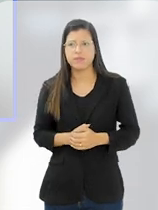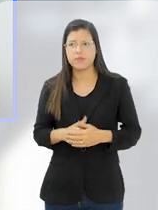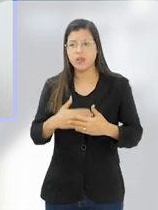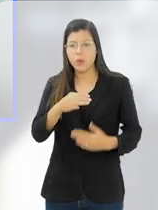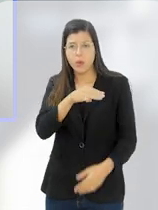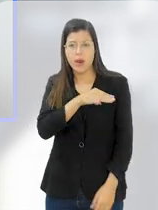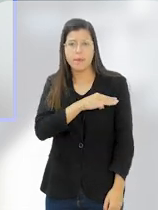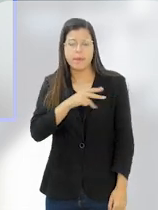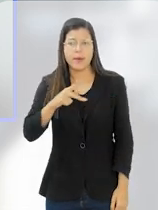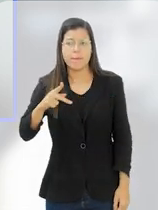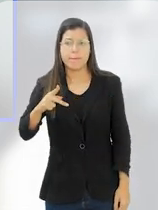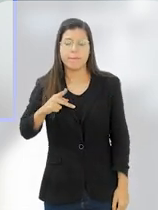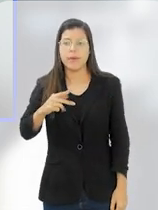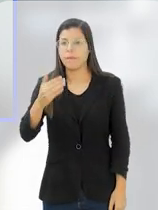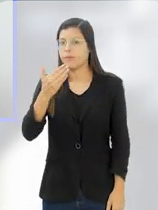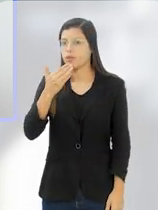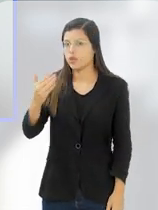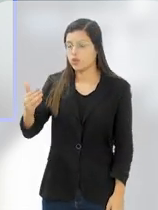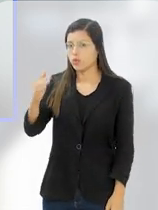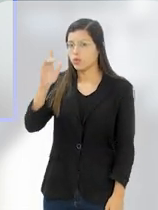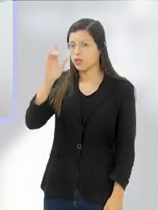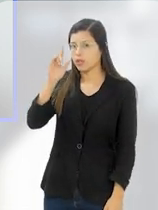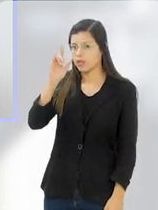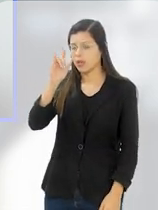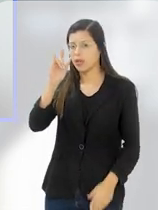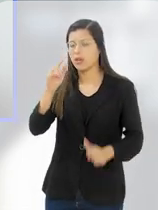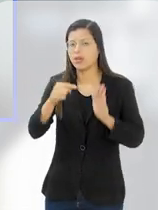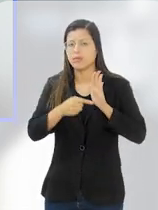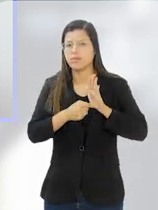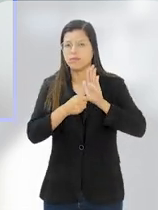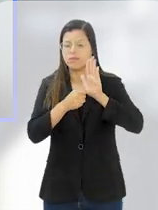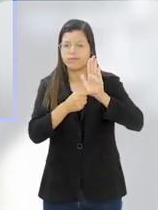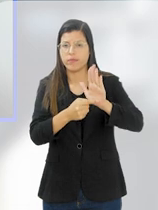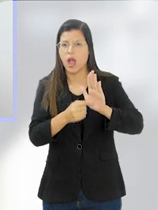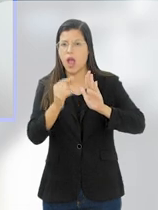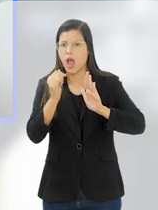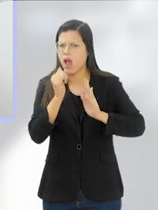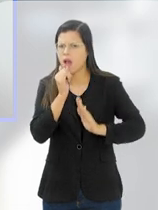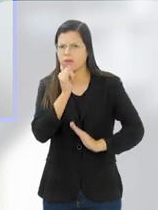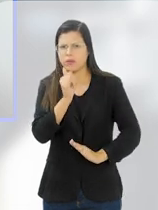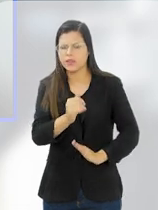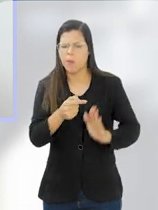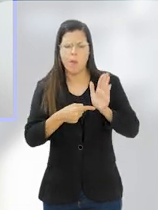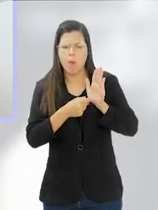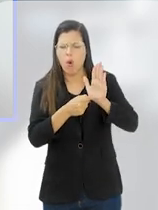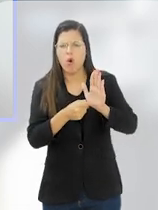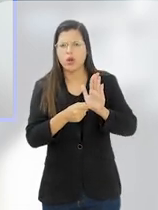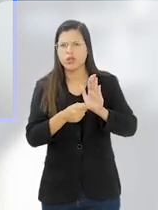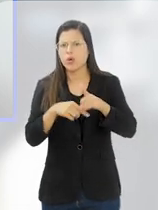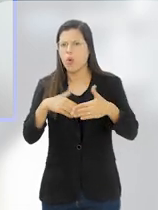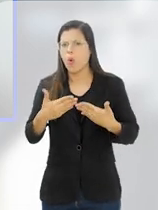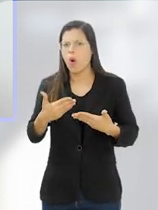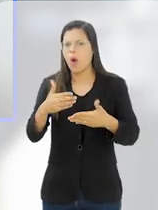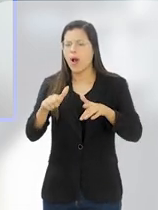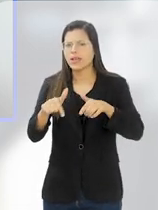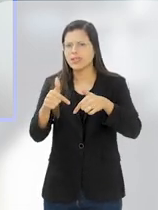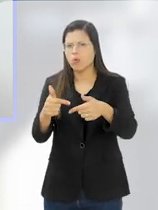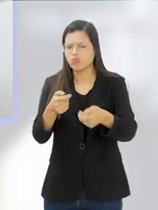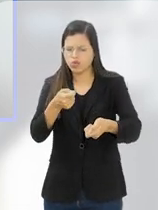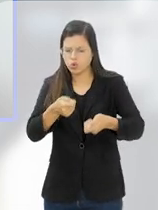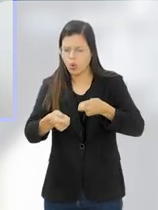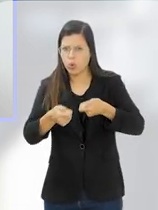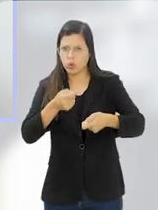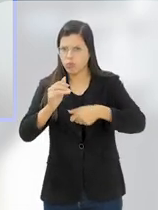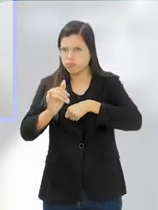Público, então, já pediu para que o Instagram se manifeste, para que ele informe, Que mecanismos de controle ele